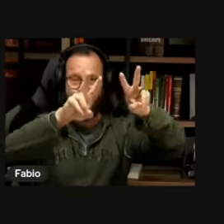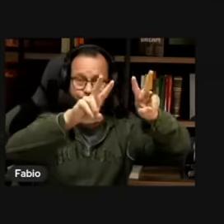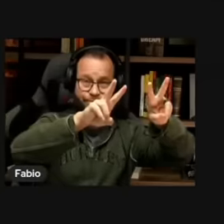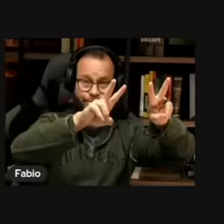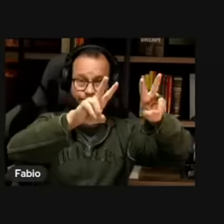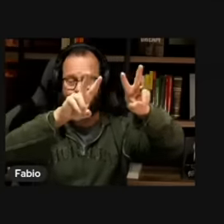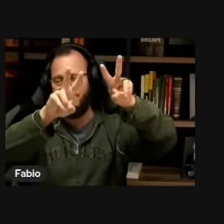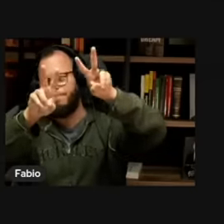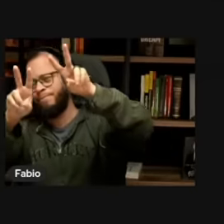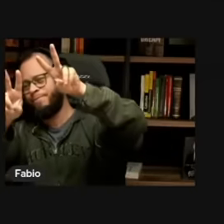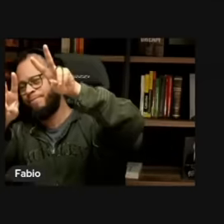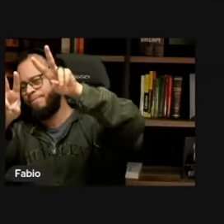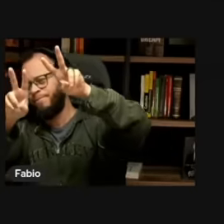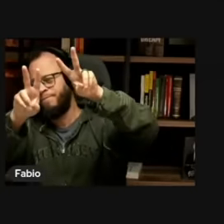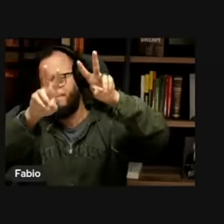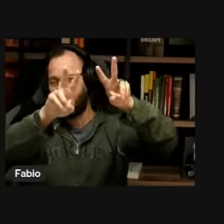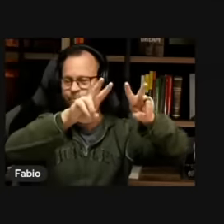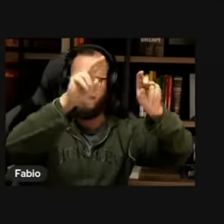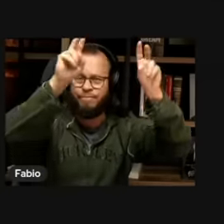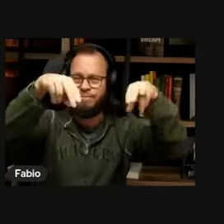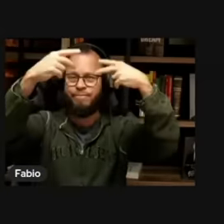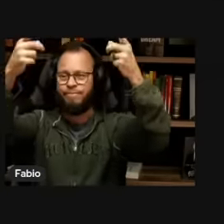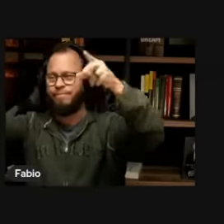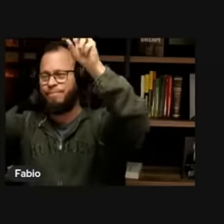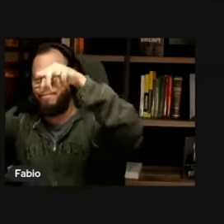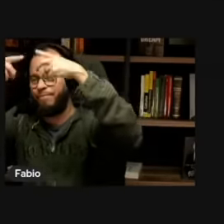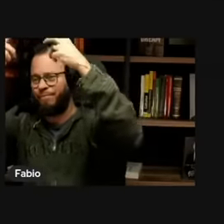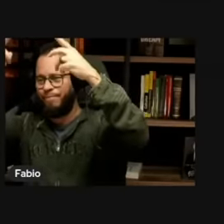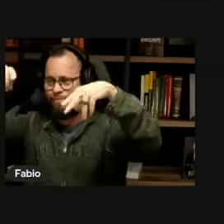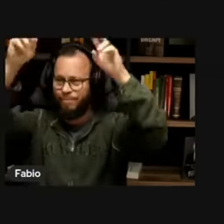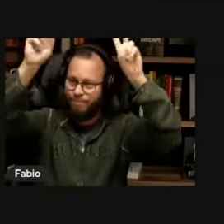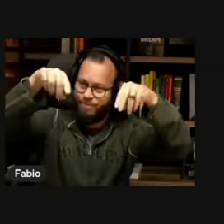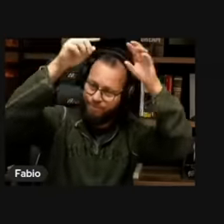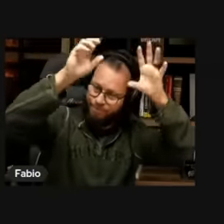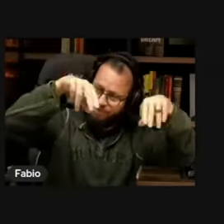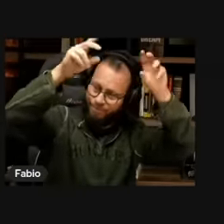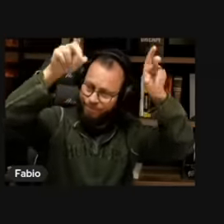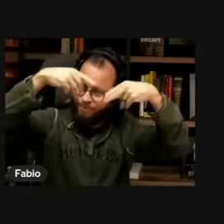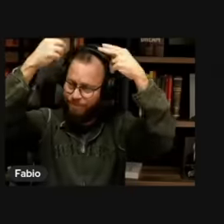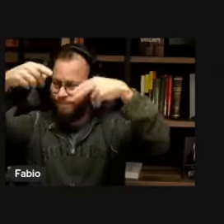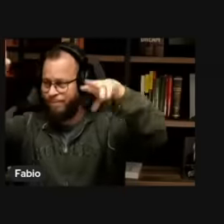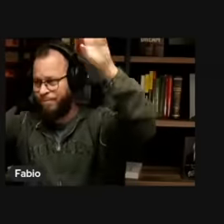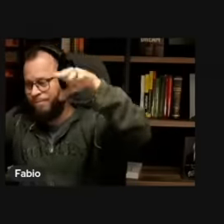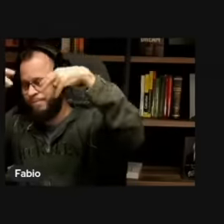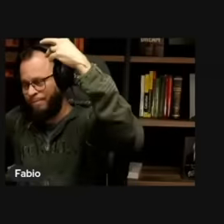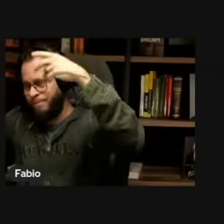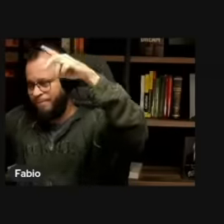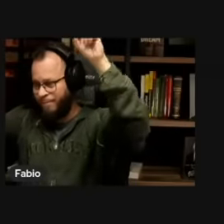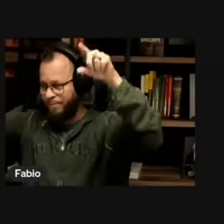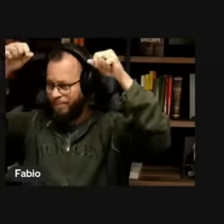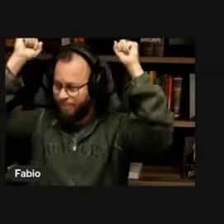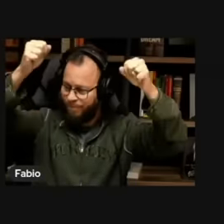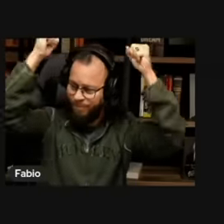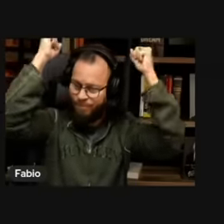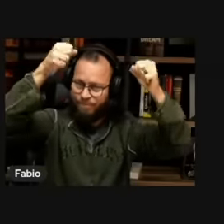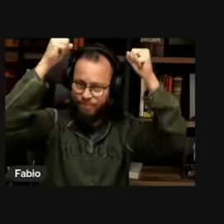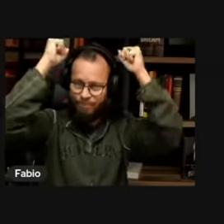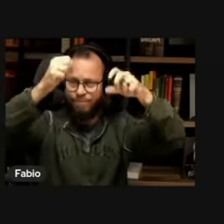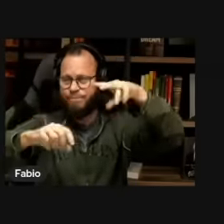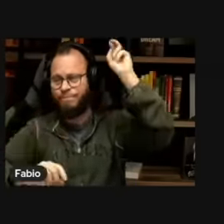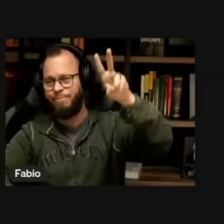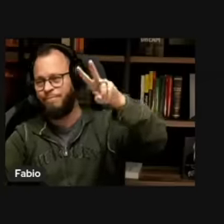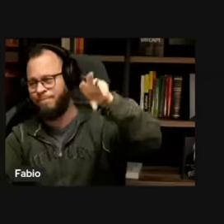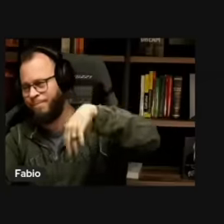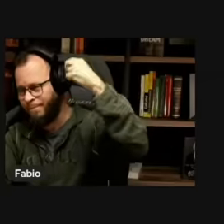ladrão seu lugar é na prisão Lula ladrão seu lugar é na prisão Lula ladrão seu lugar é